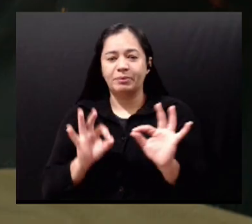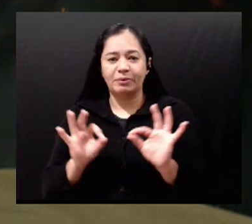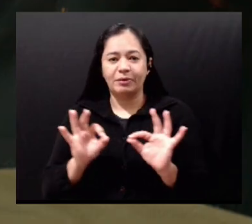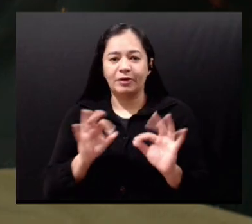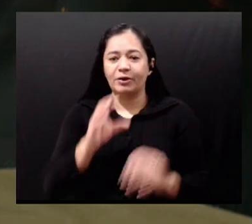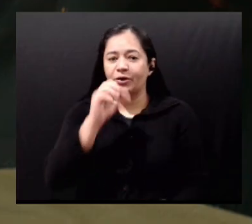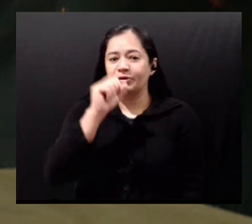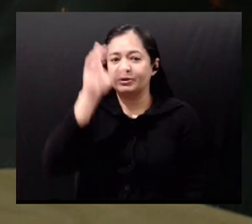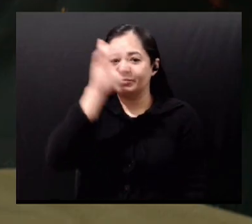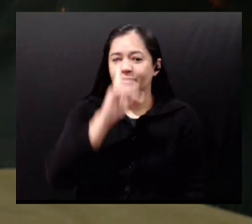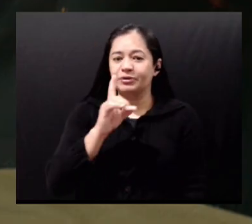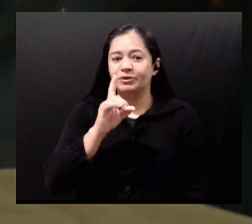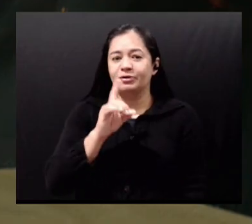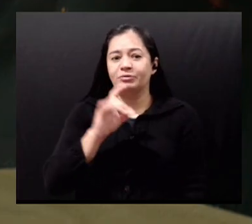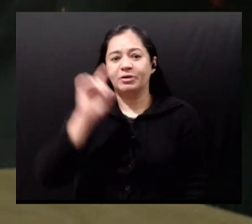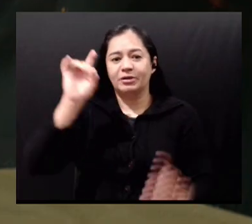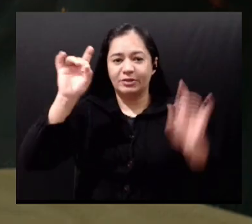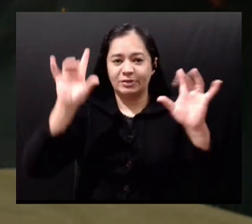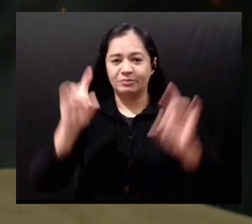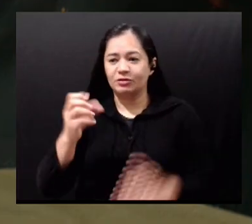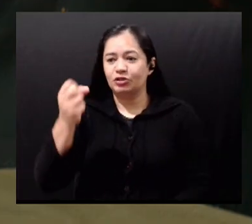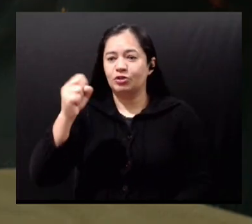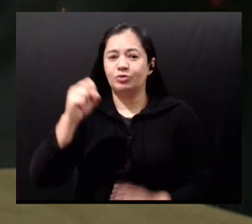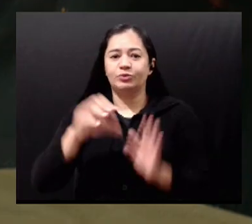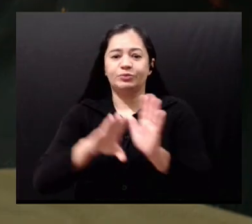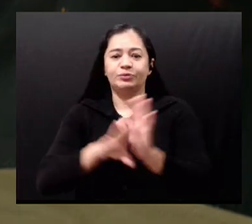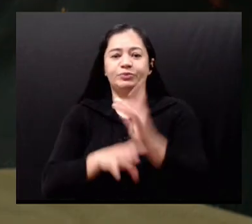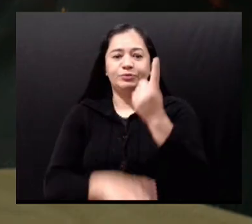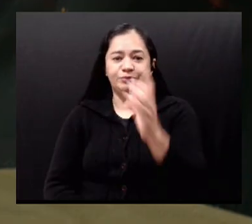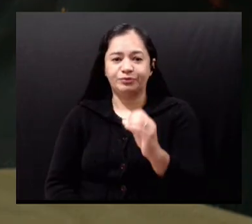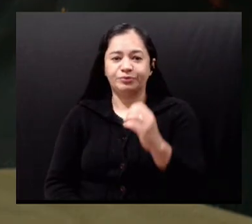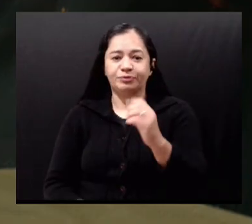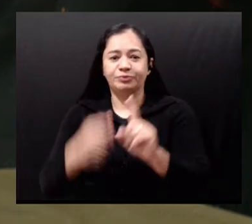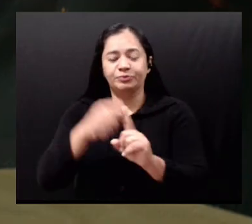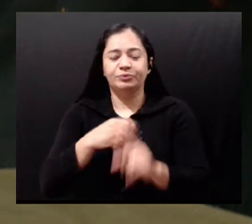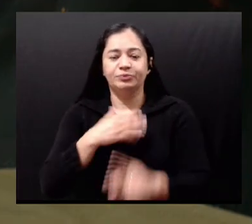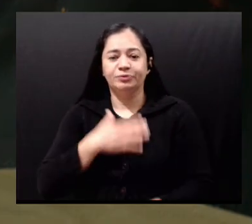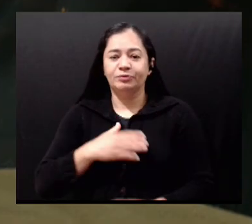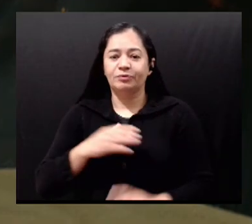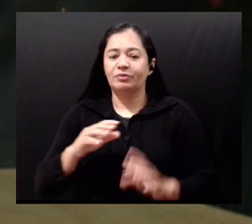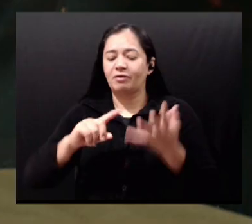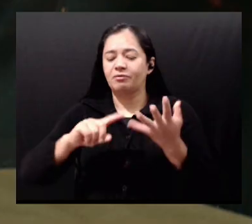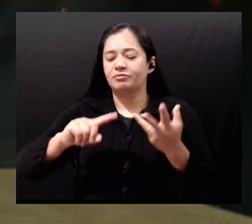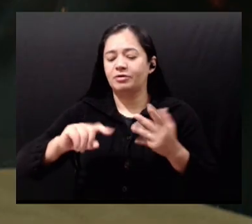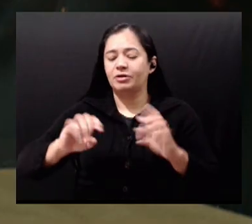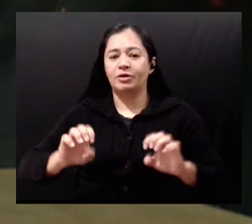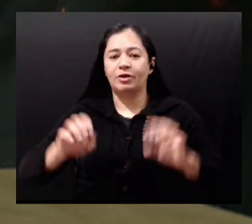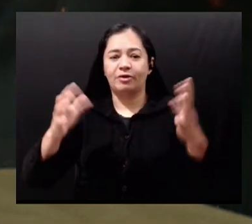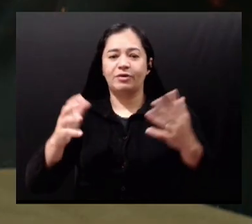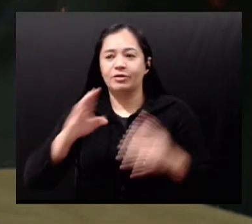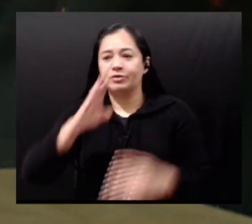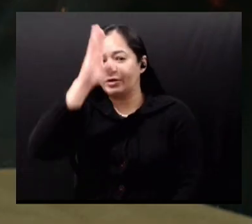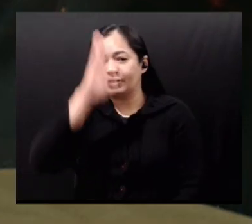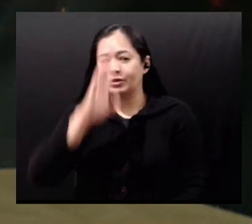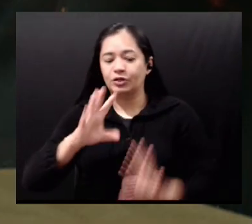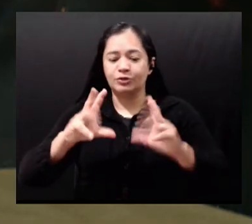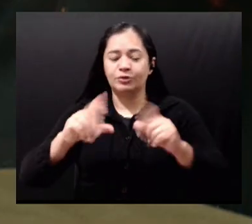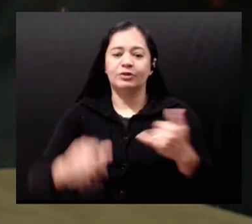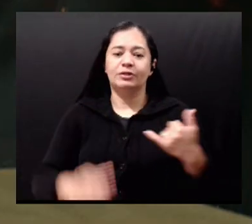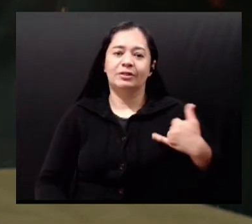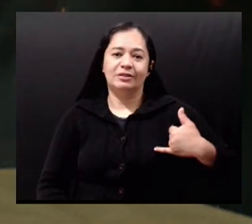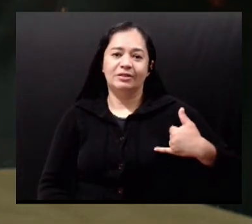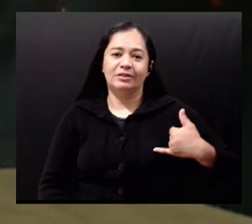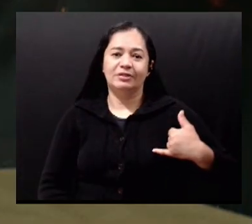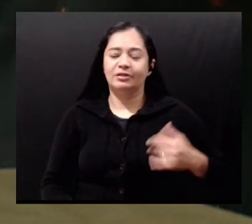entre os dias 8 e 10 de agosto. São diversas atrações gratuitas para todas as idades, valorizando a ocupação dos espaços públicos,